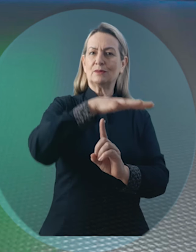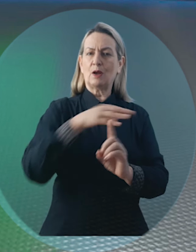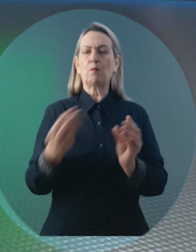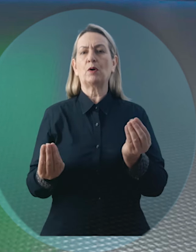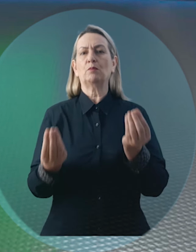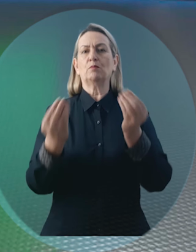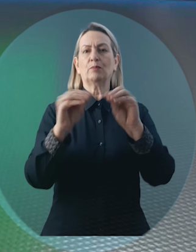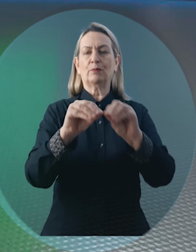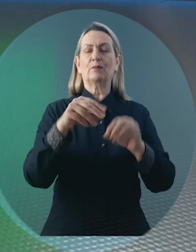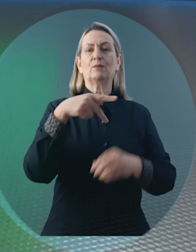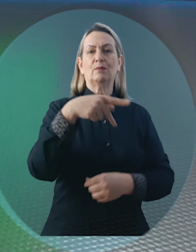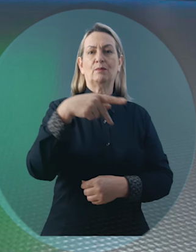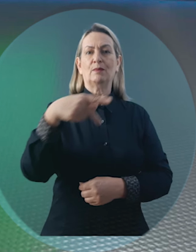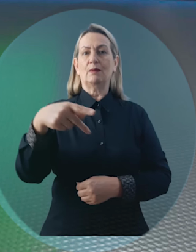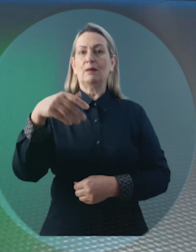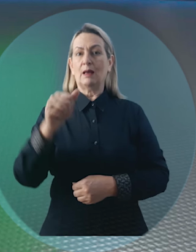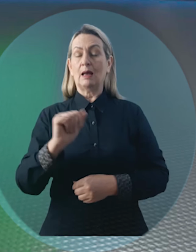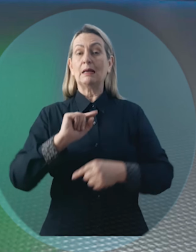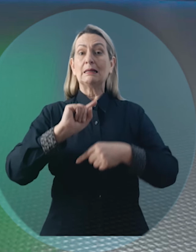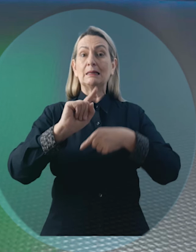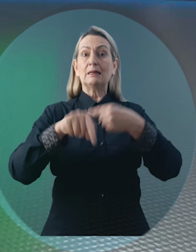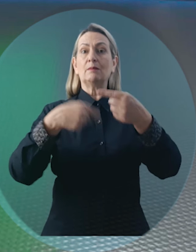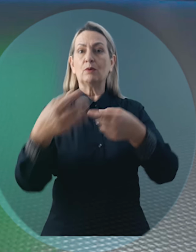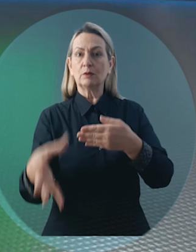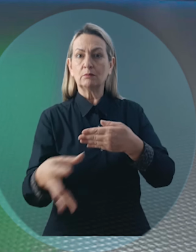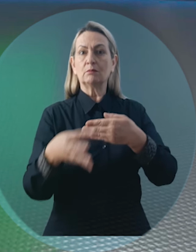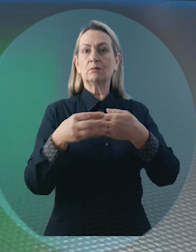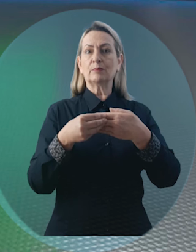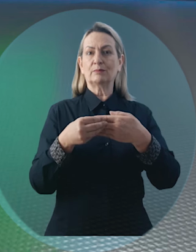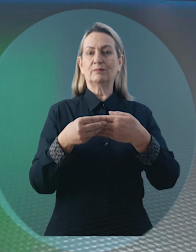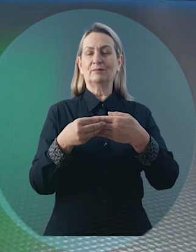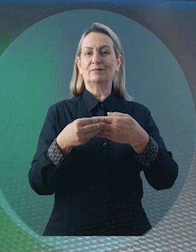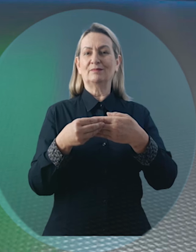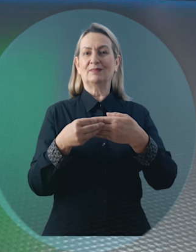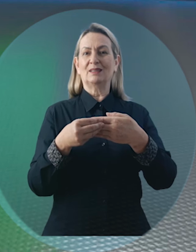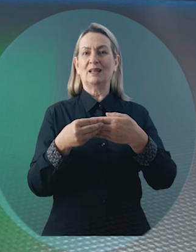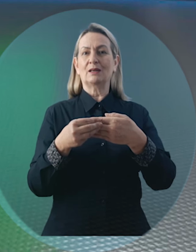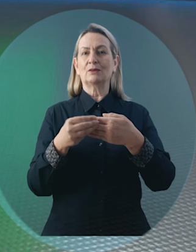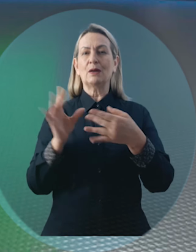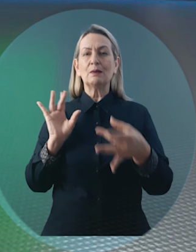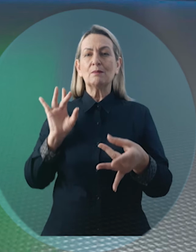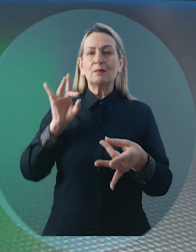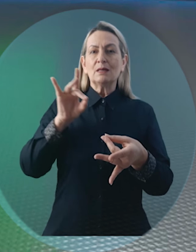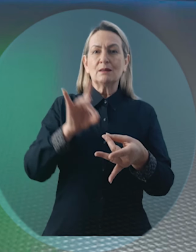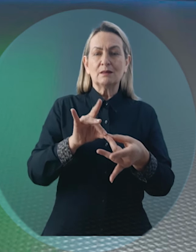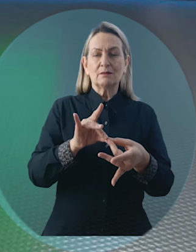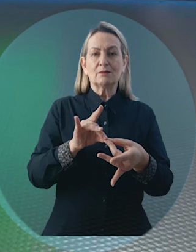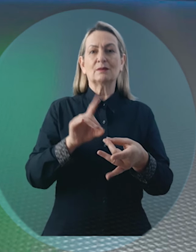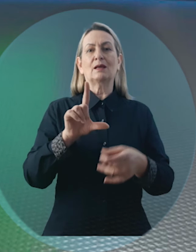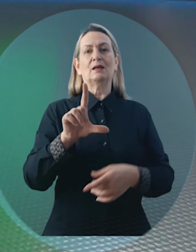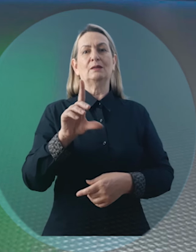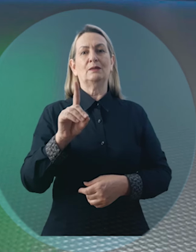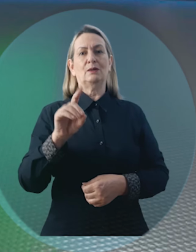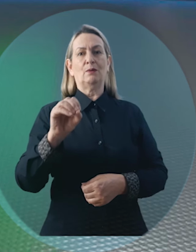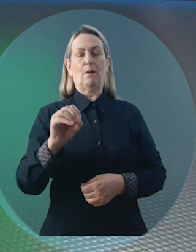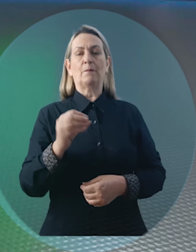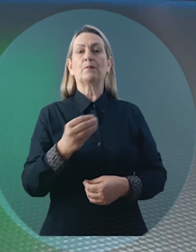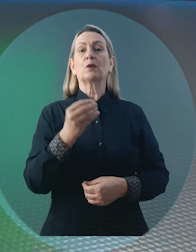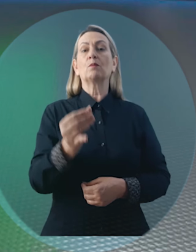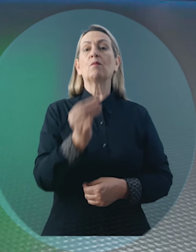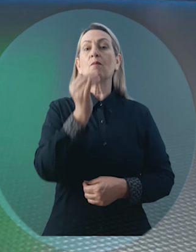podem e deve ser inseridos no PPA e depois estare no anexo especifico da lei de diretrizes